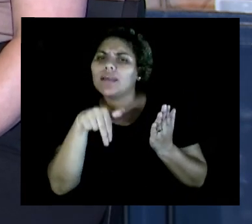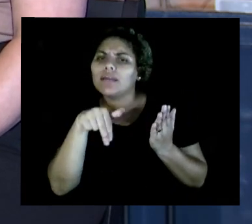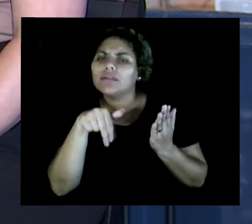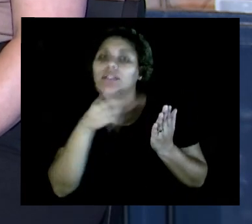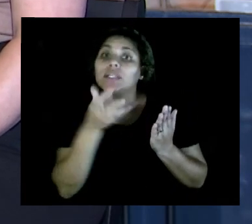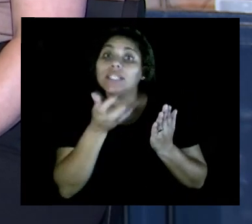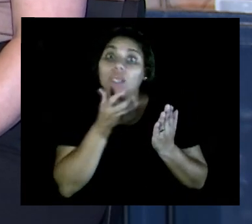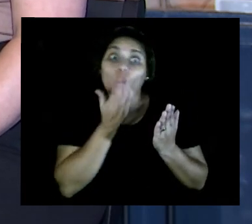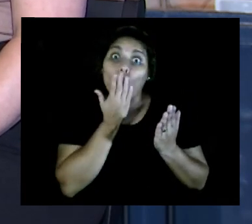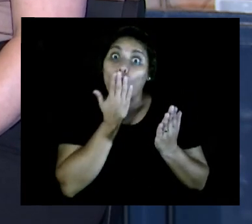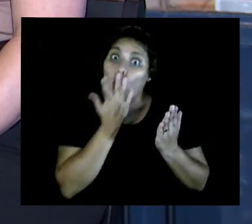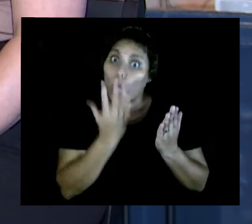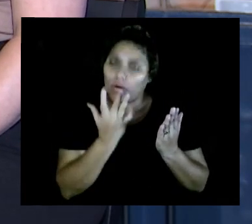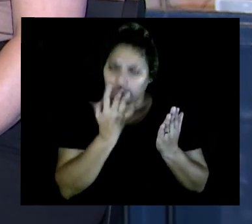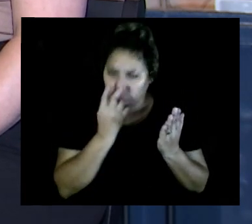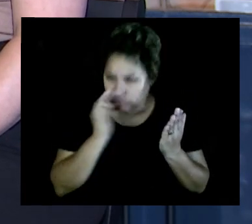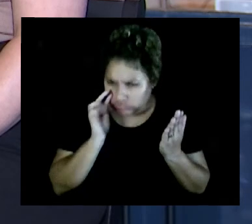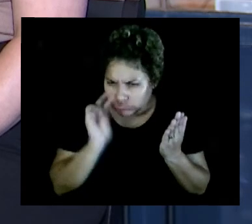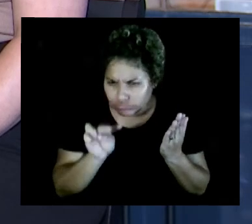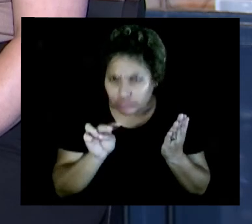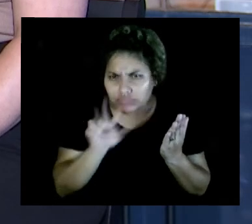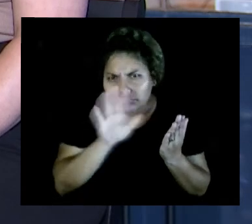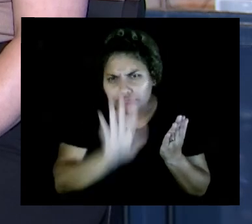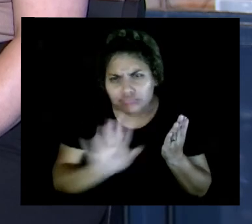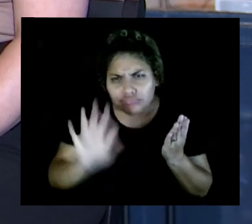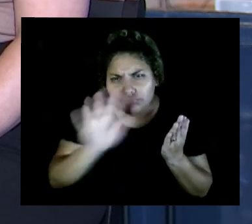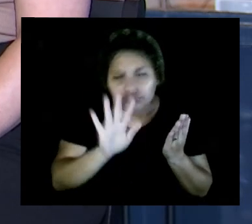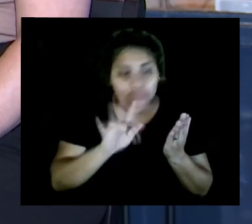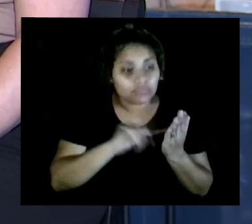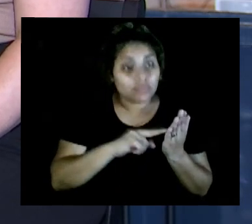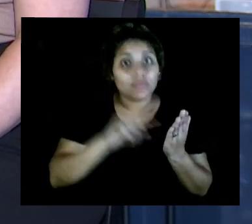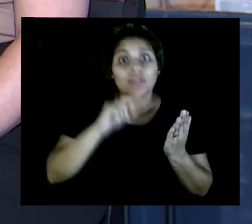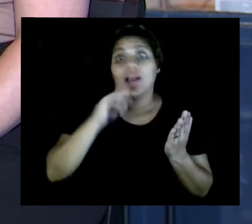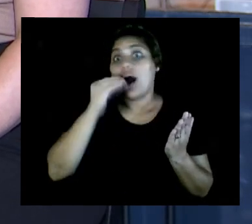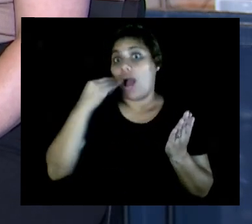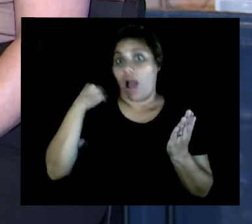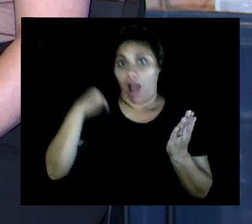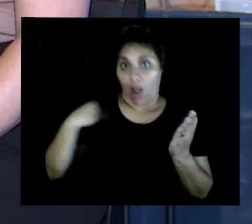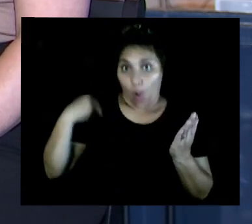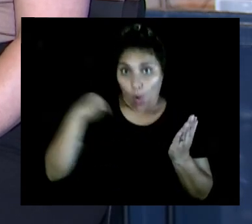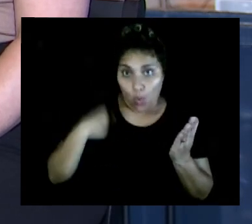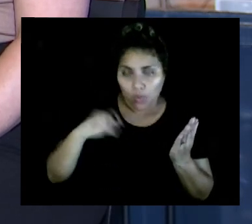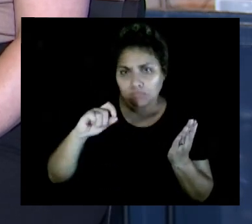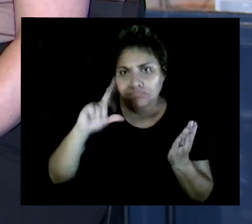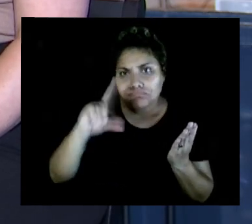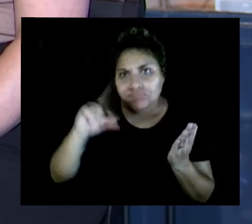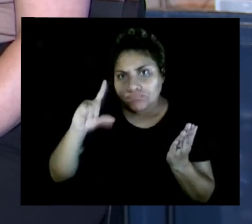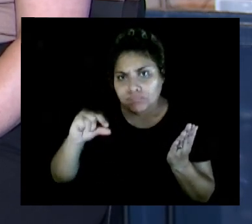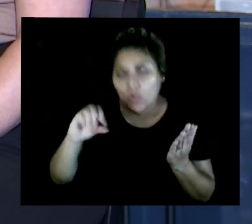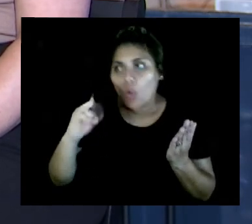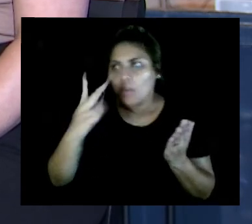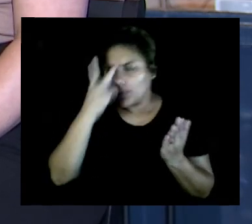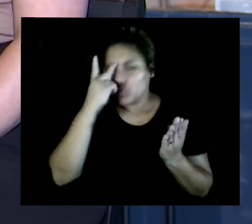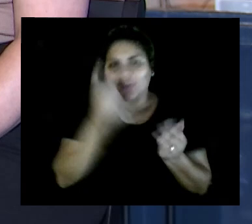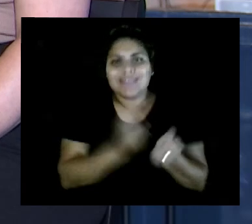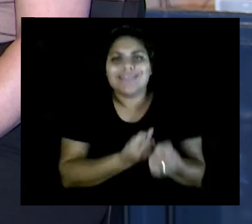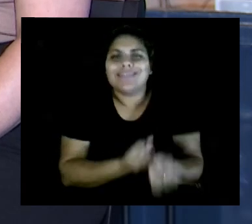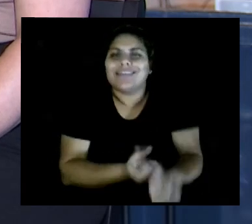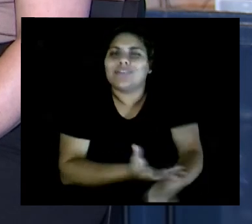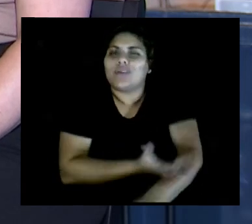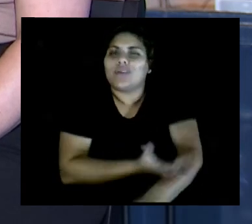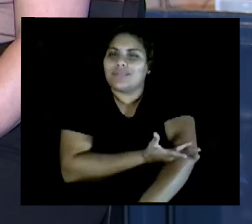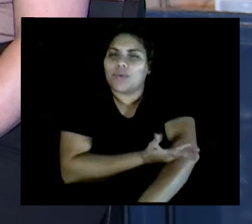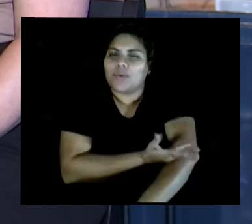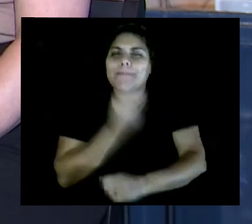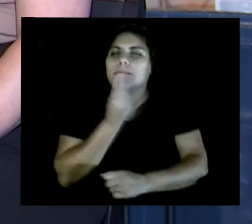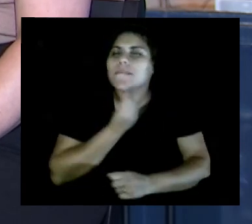as características, seja de aparência, seja de volume alcoólico, seja de perfil sensorial. Então nós vamos